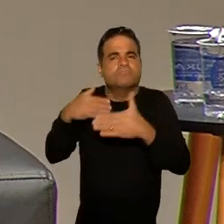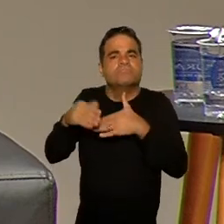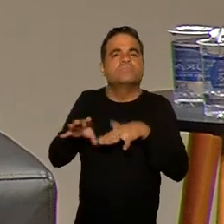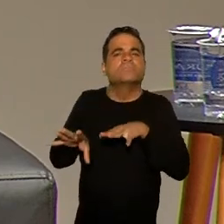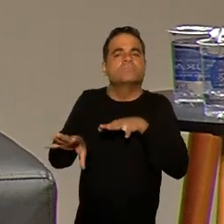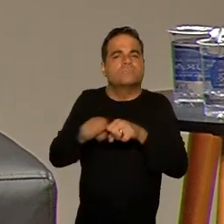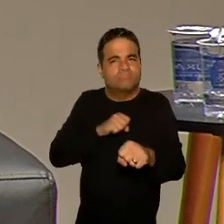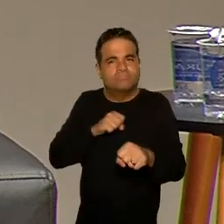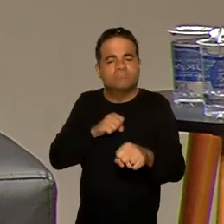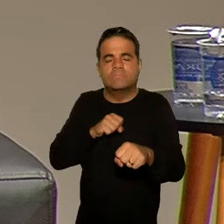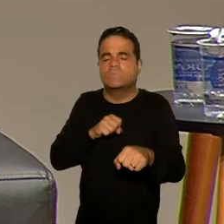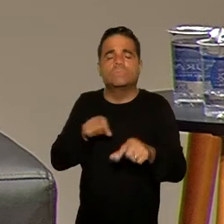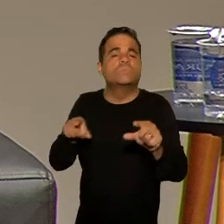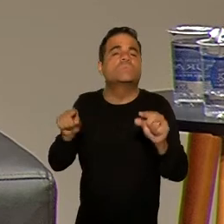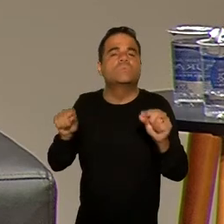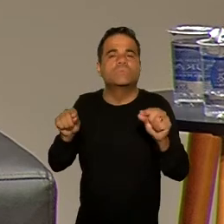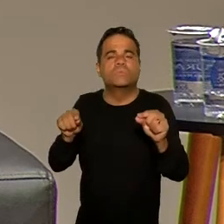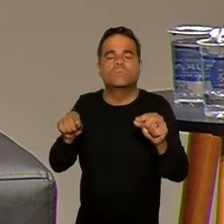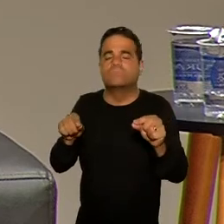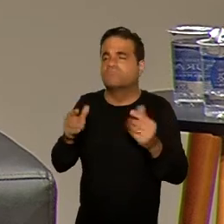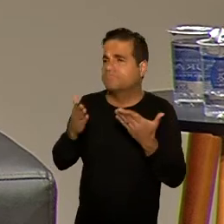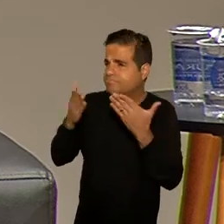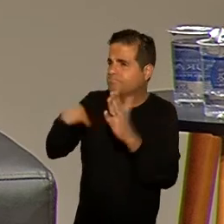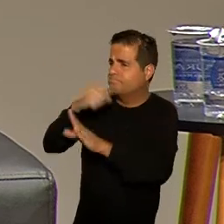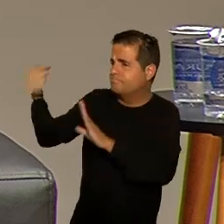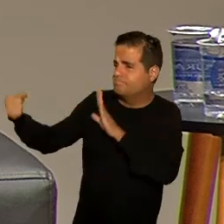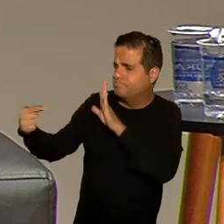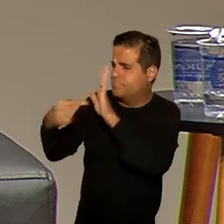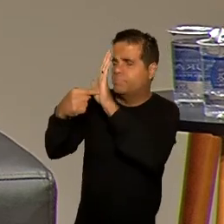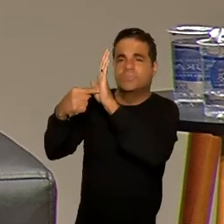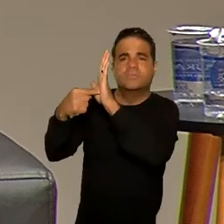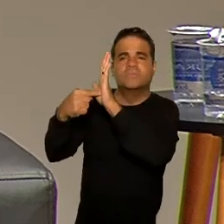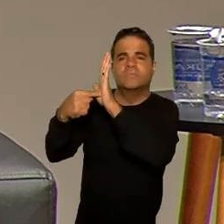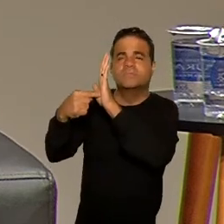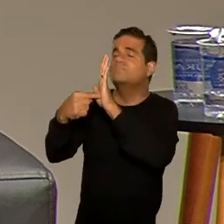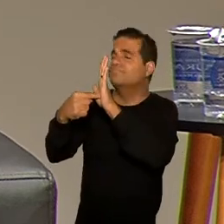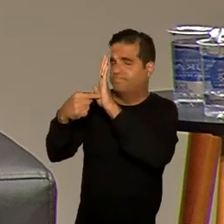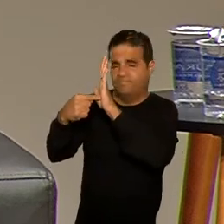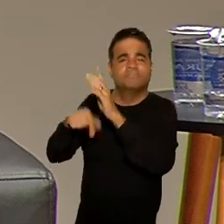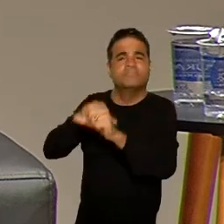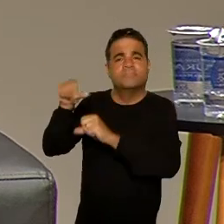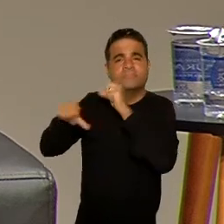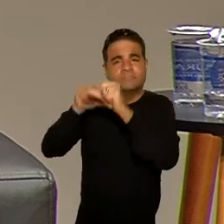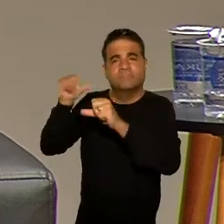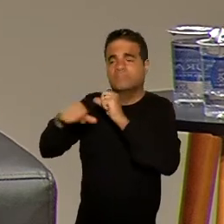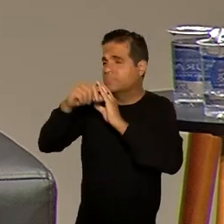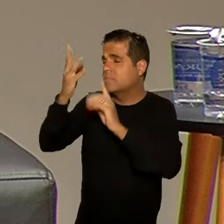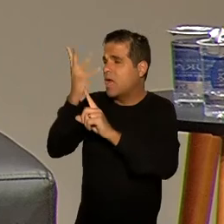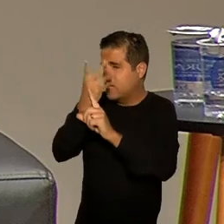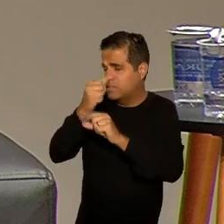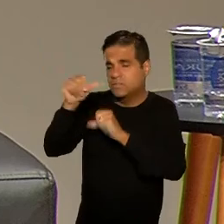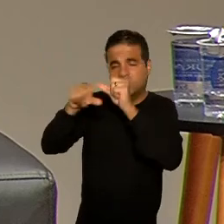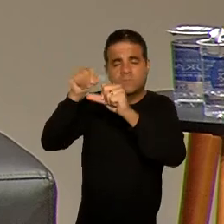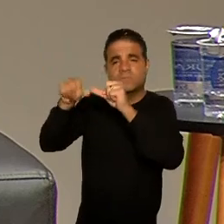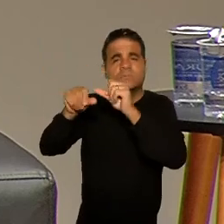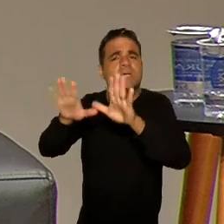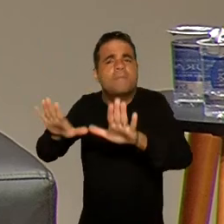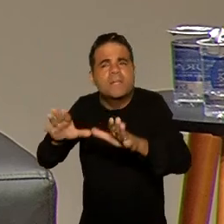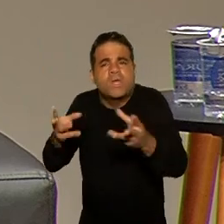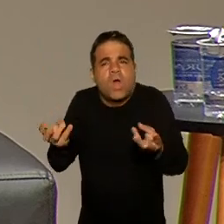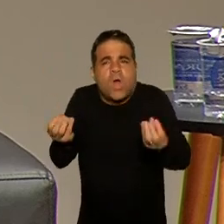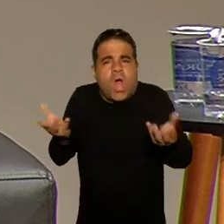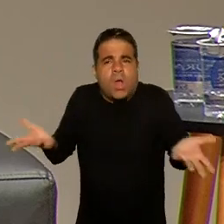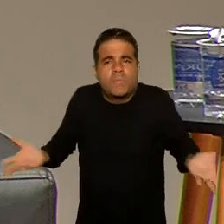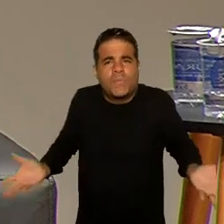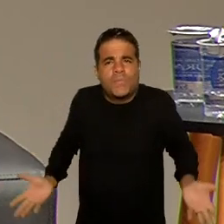é visto como alvo de uma transformação é muito comum a gente falar que a arte transforma né mas em